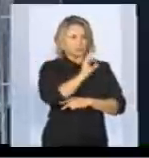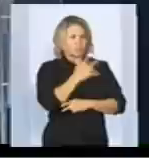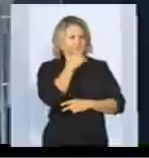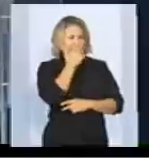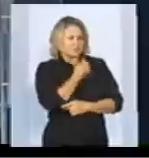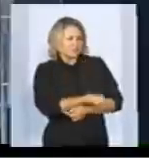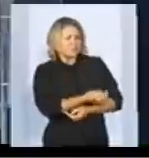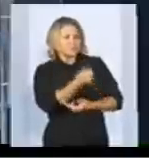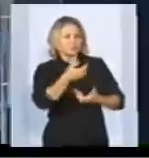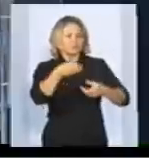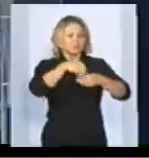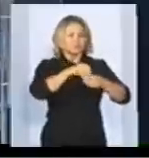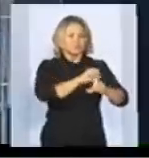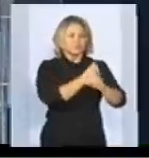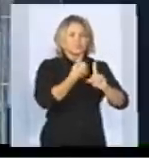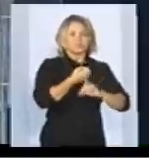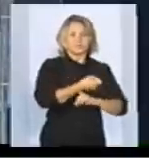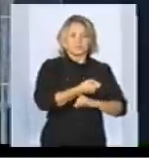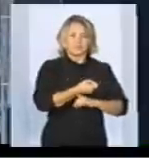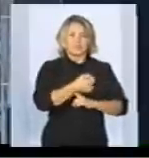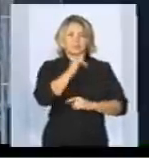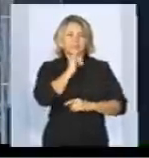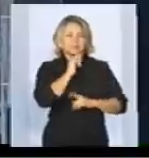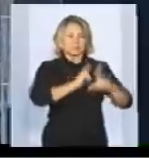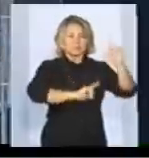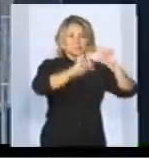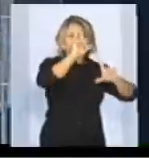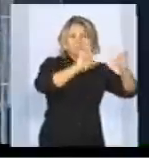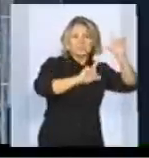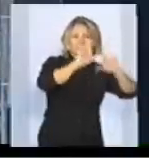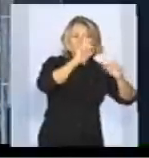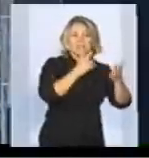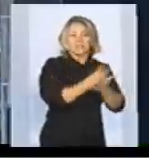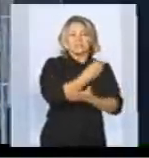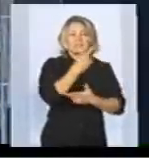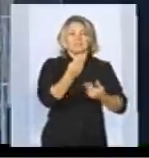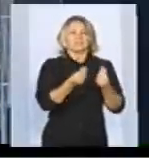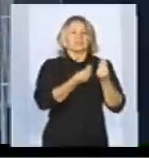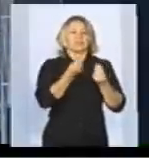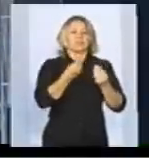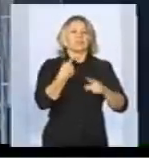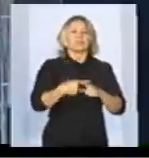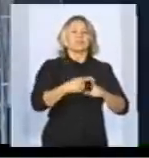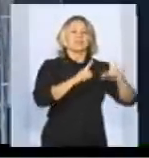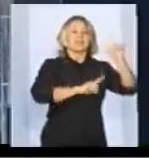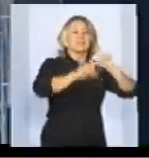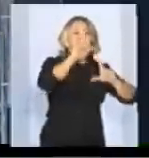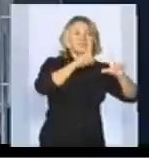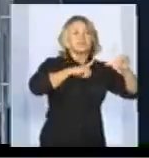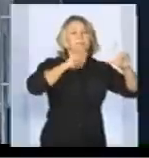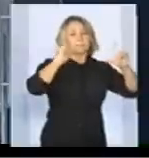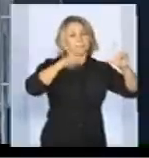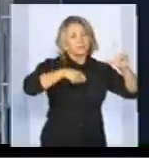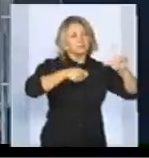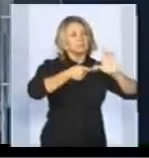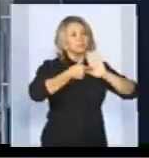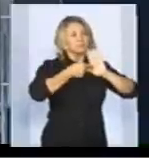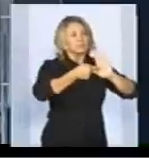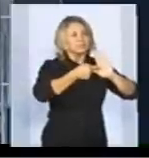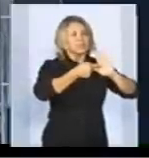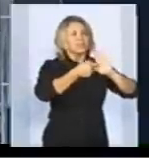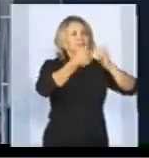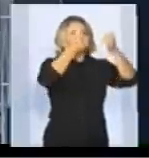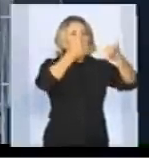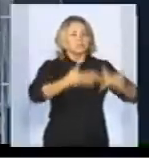para o conjunto da sociedade e no caso da televisão isso se potencializa porque a TV possui um poder inquestionável de ditar